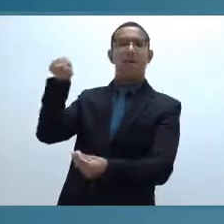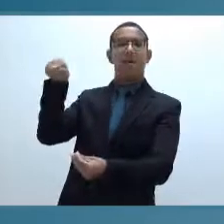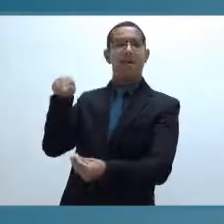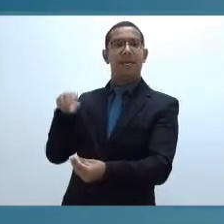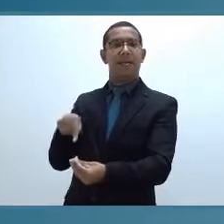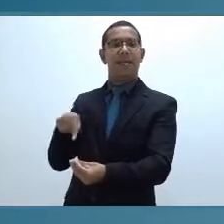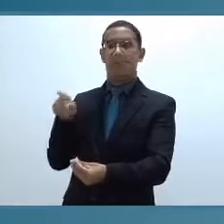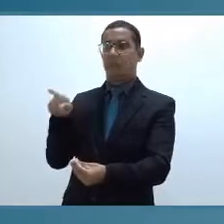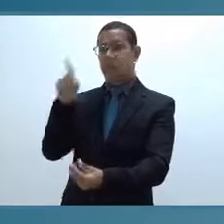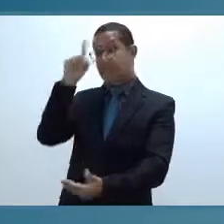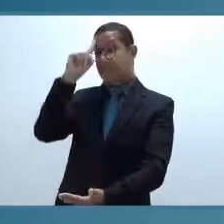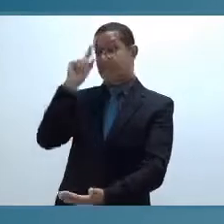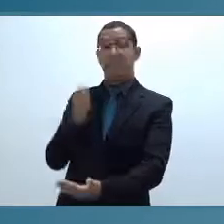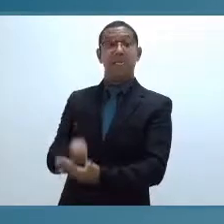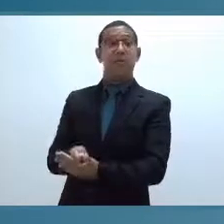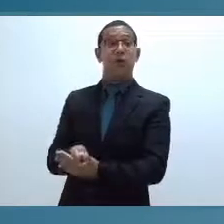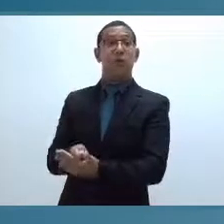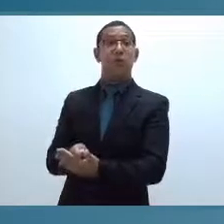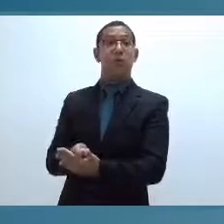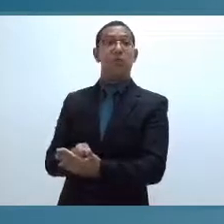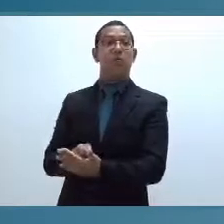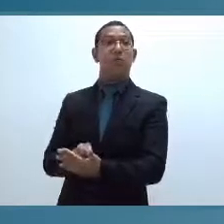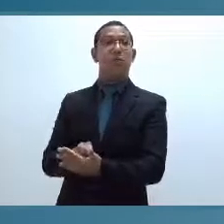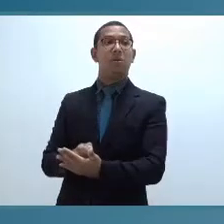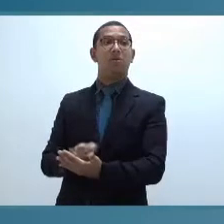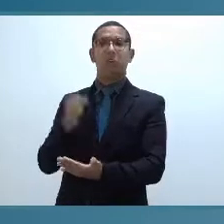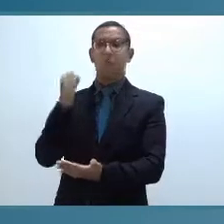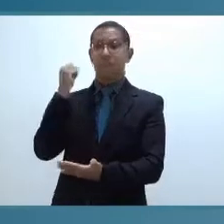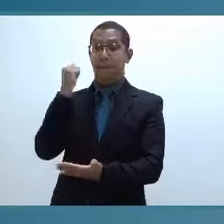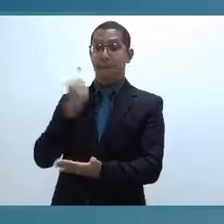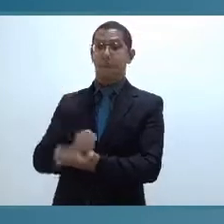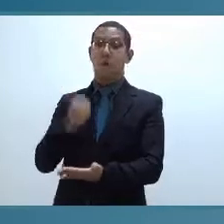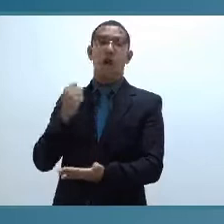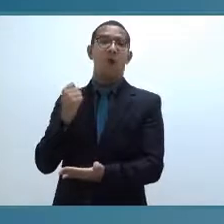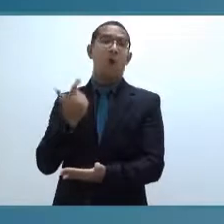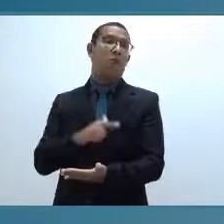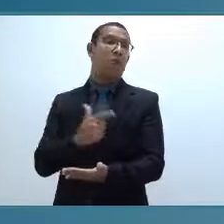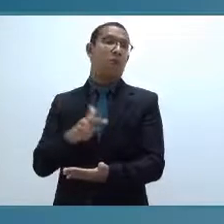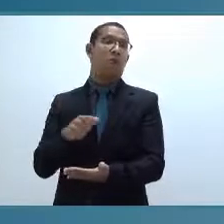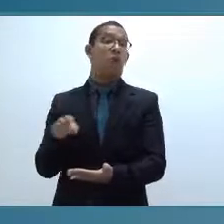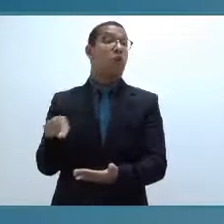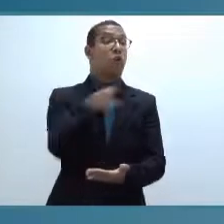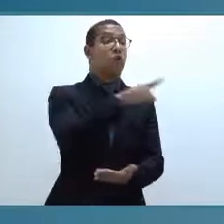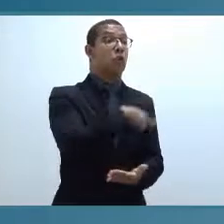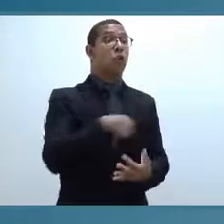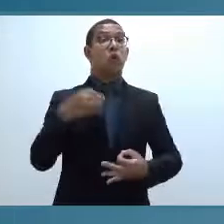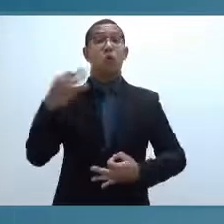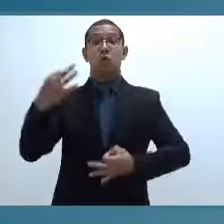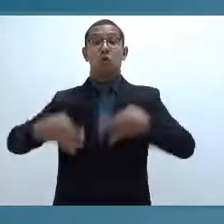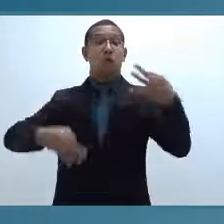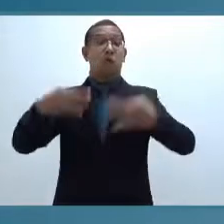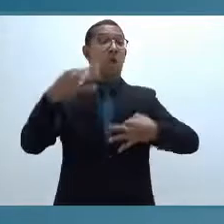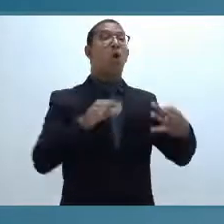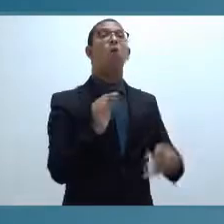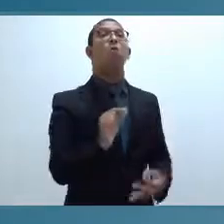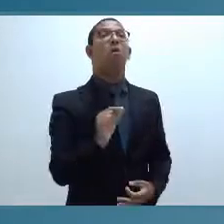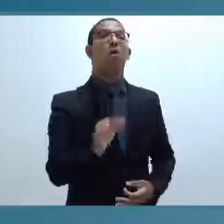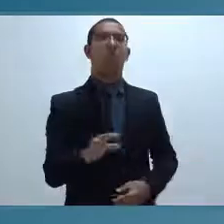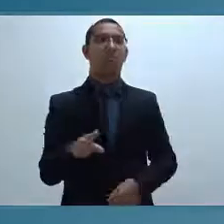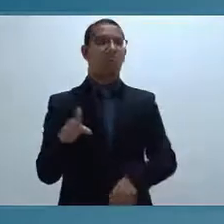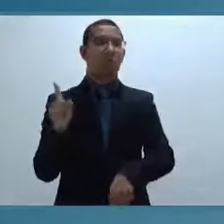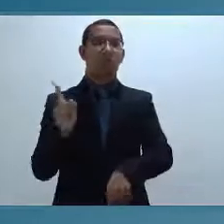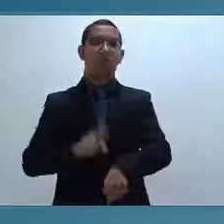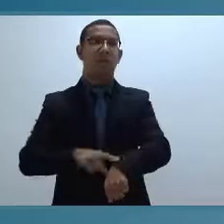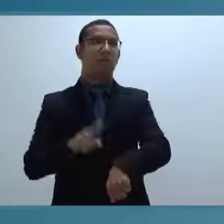se sabe nem se vai ser aprovada, porque vem daqui do pleno, nós temos que julgar ao tempo. O